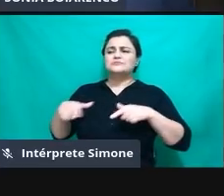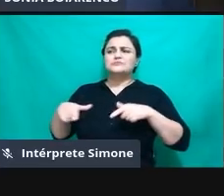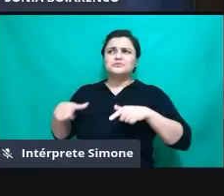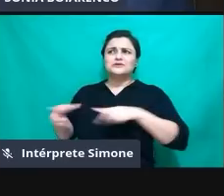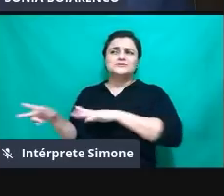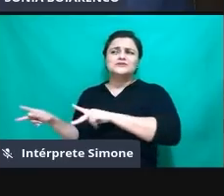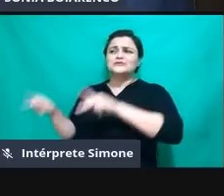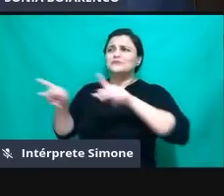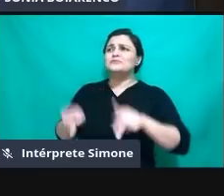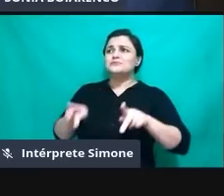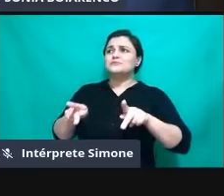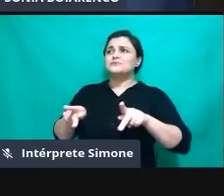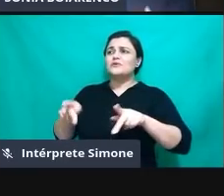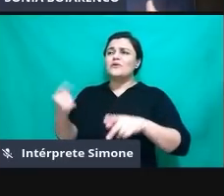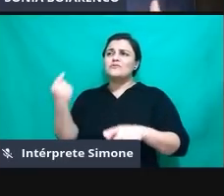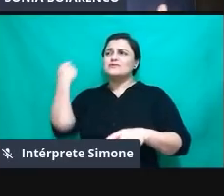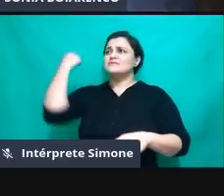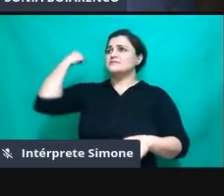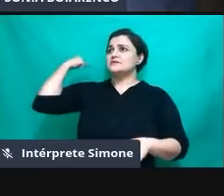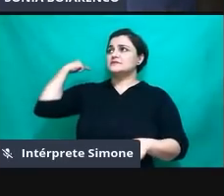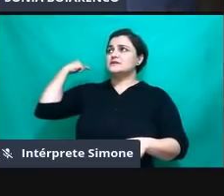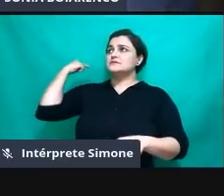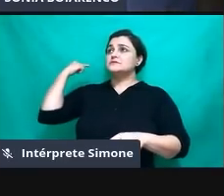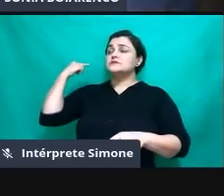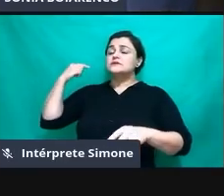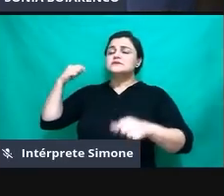documentos precisariam estar sempre